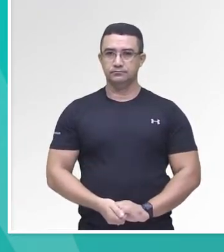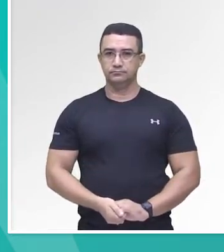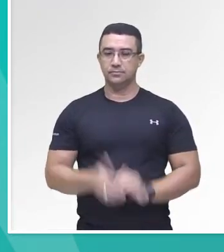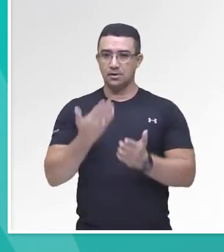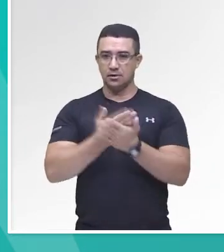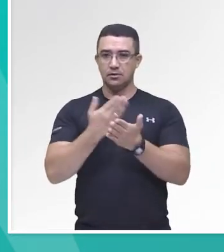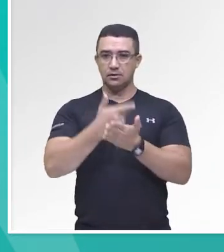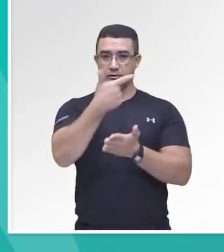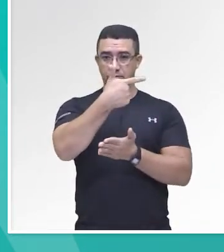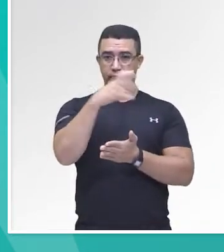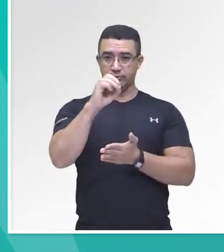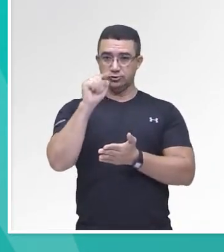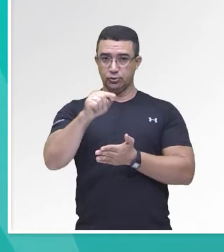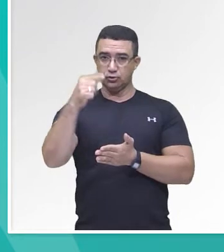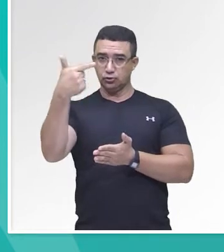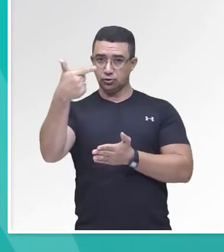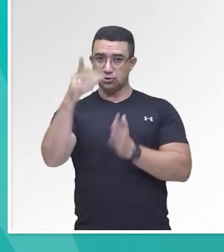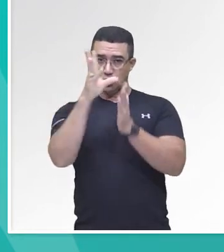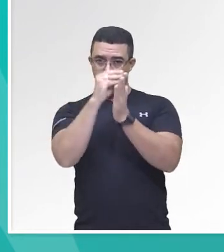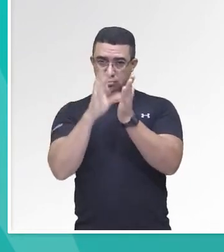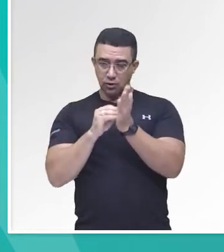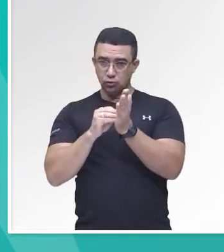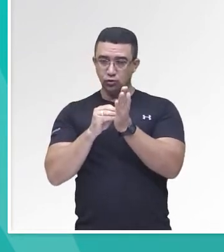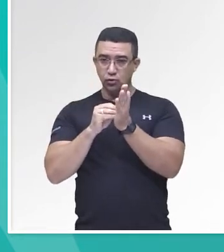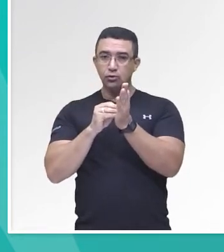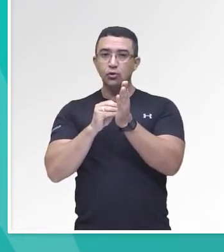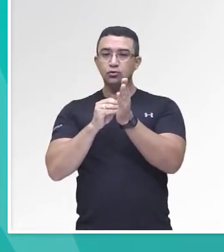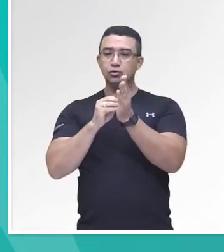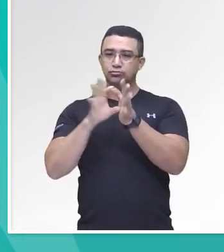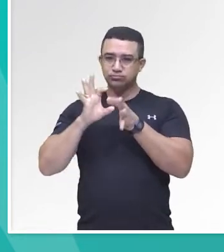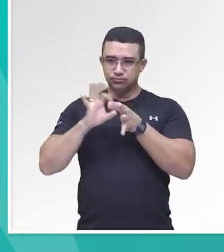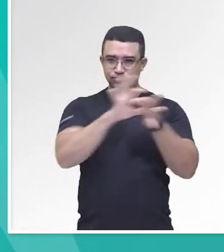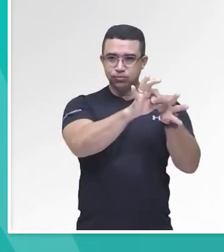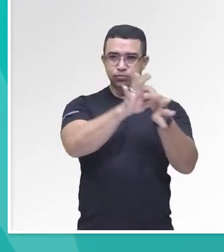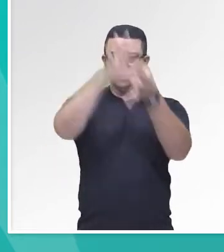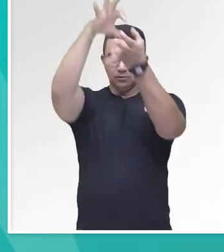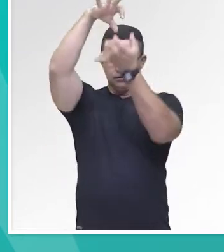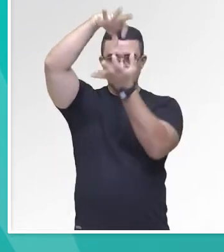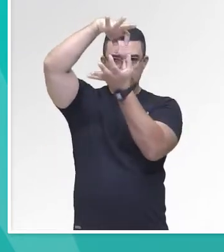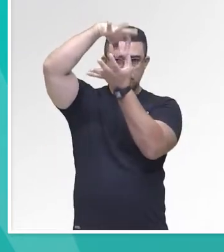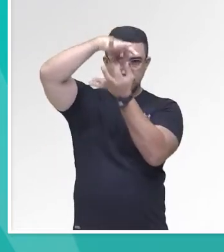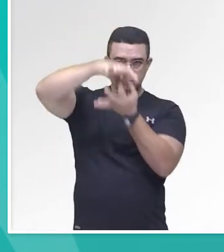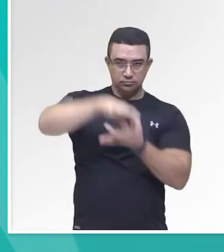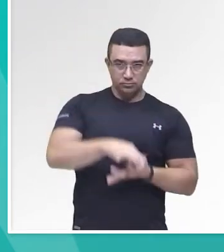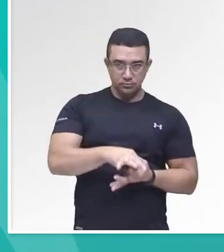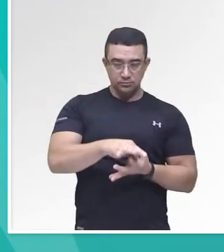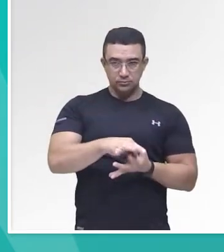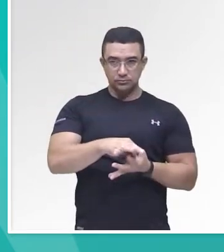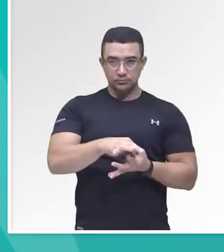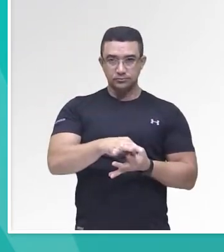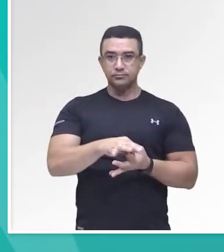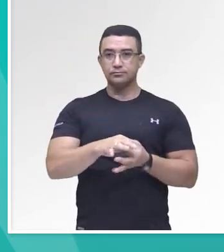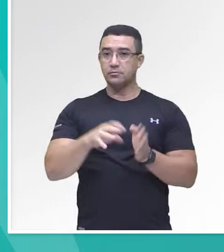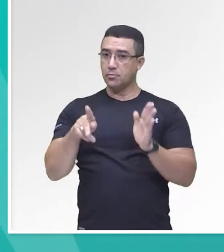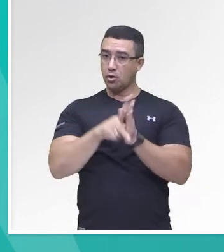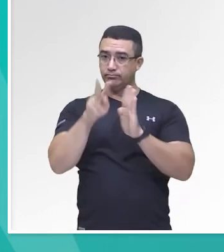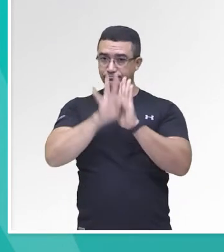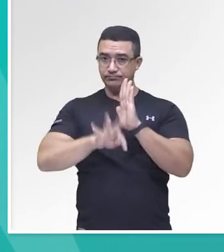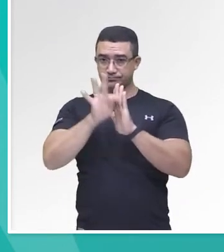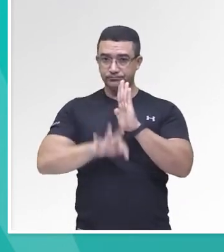Aula 20.2. Conteúdo: coesão e coerência. Coesão lexical.